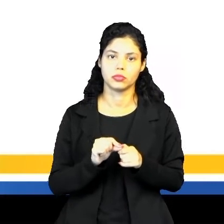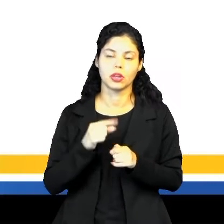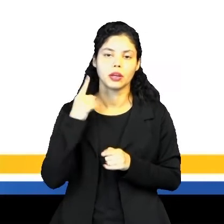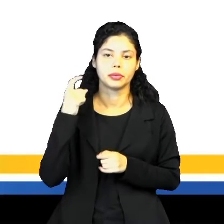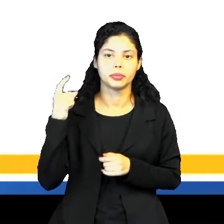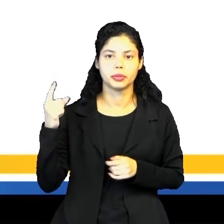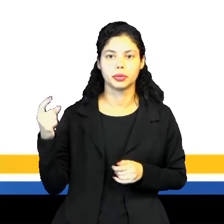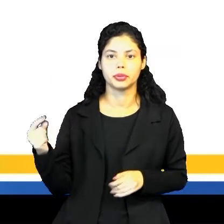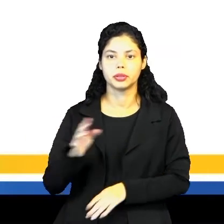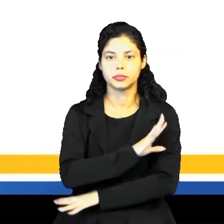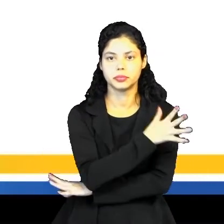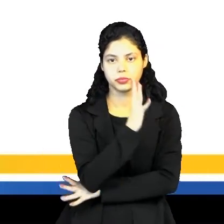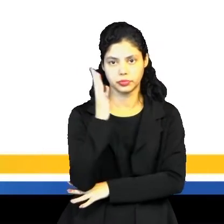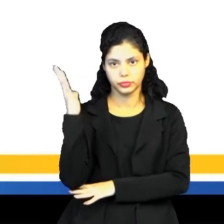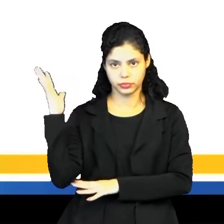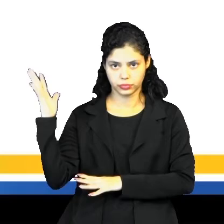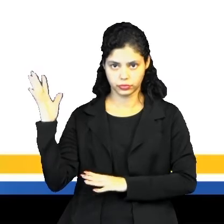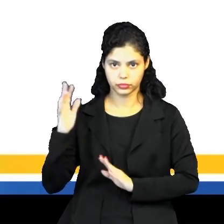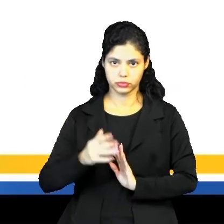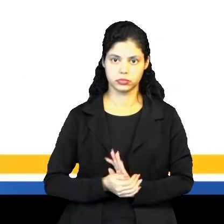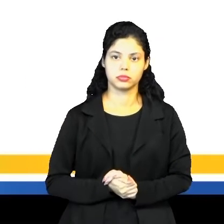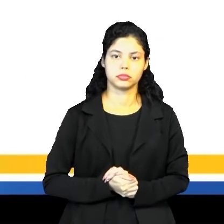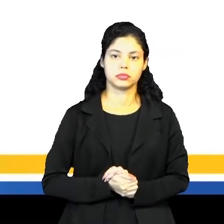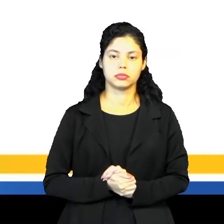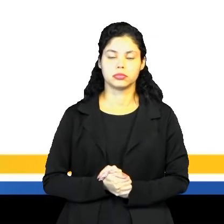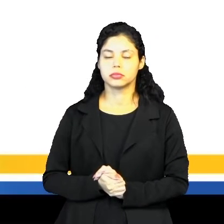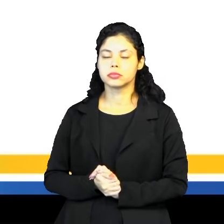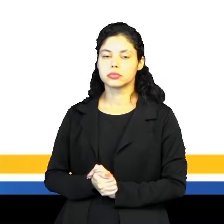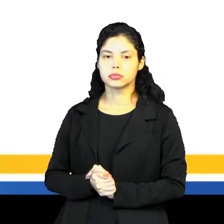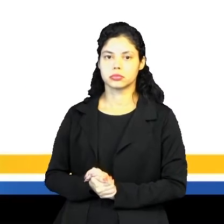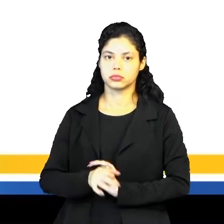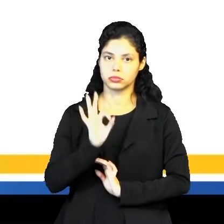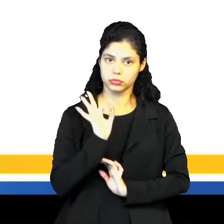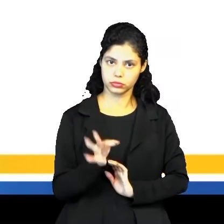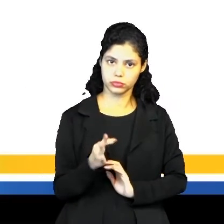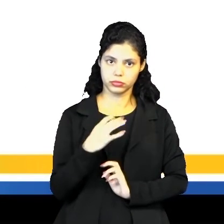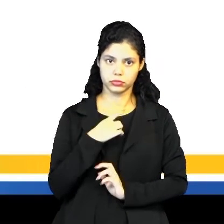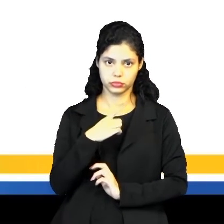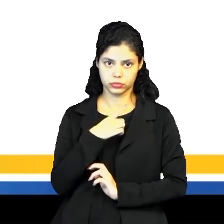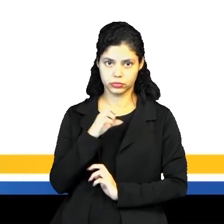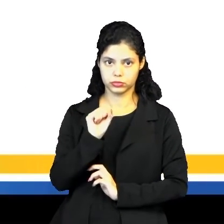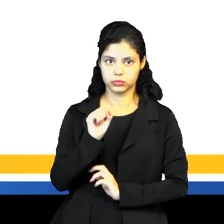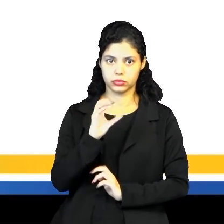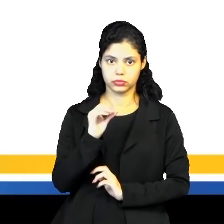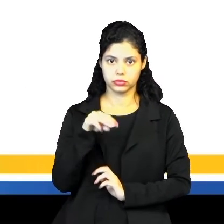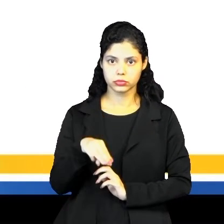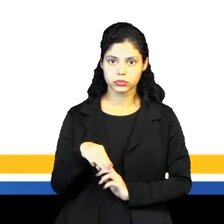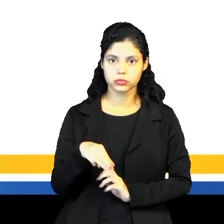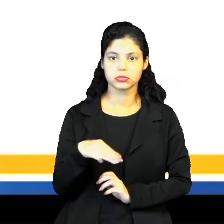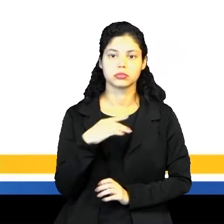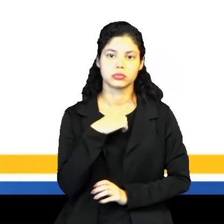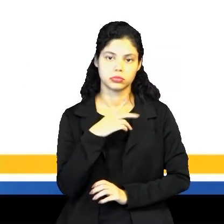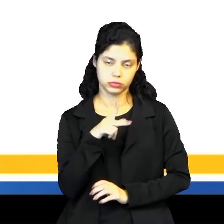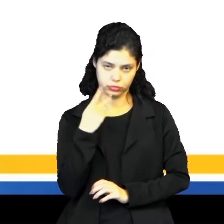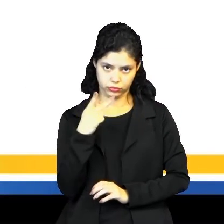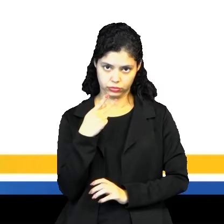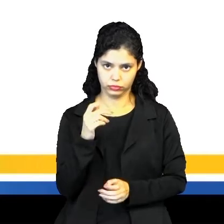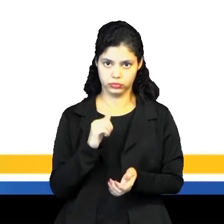barulho na natureza, né? Esses que trazem um certo som, né? Então ele